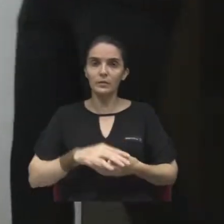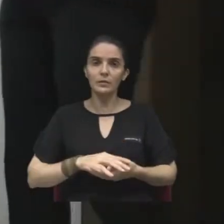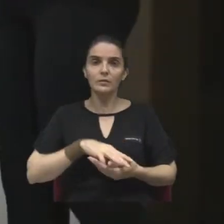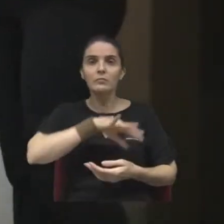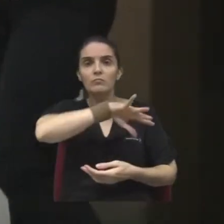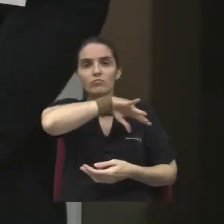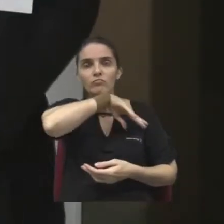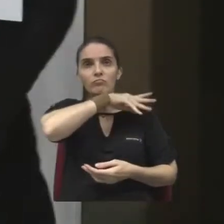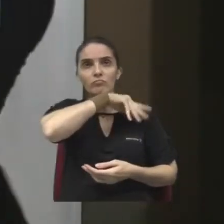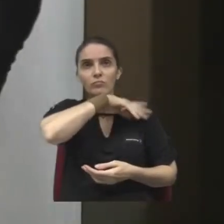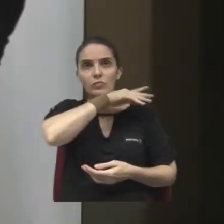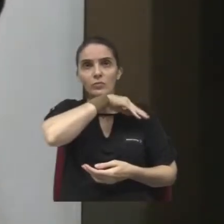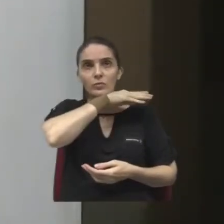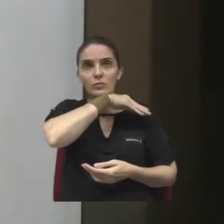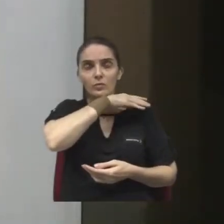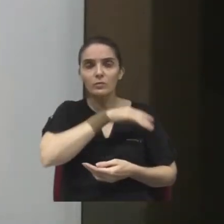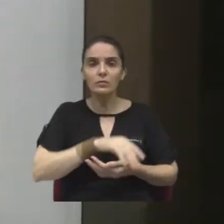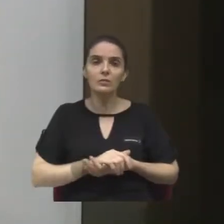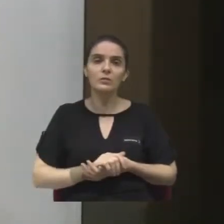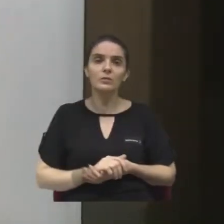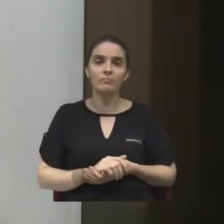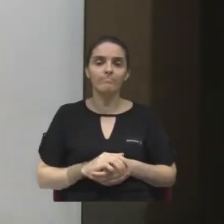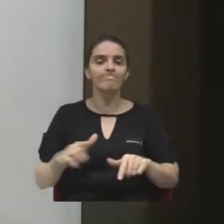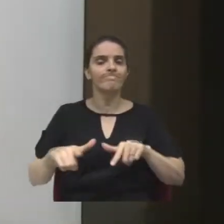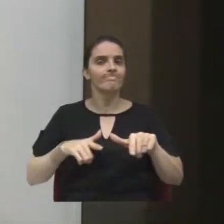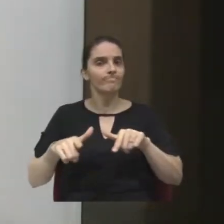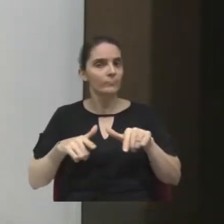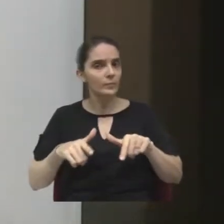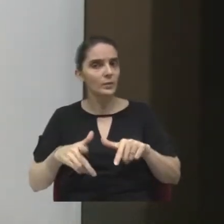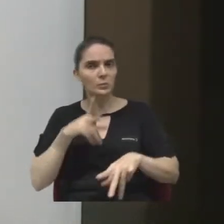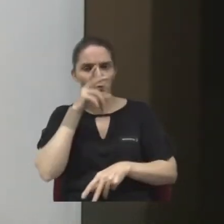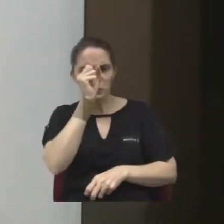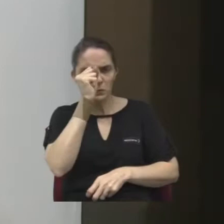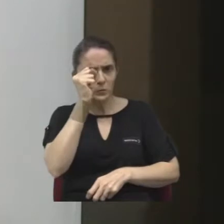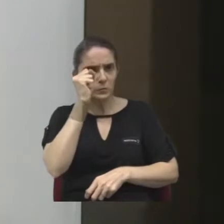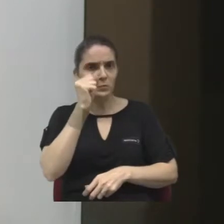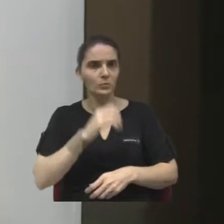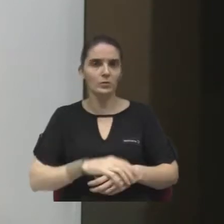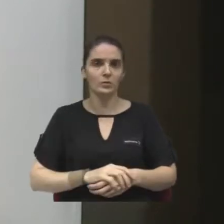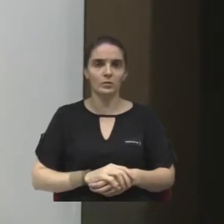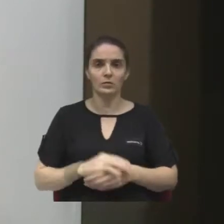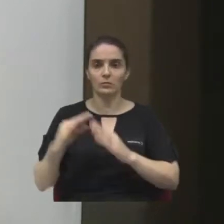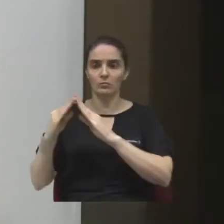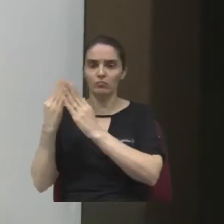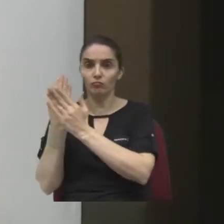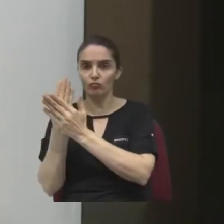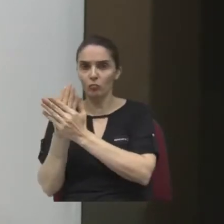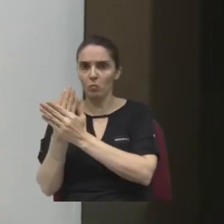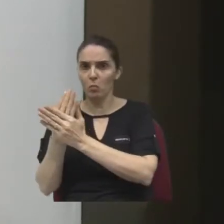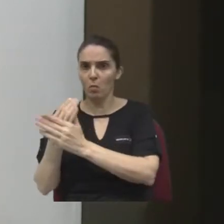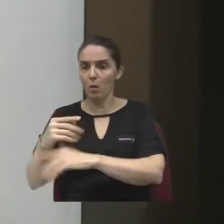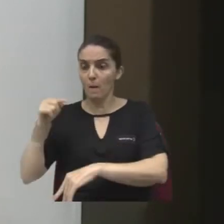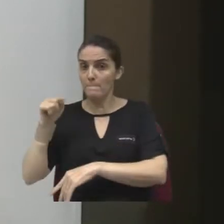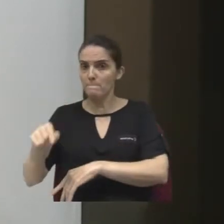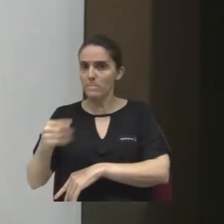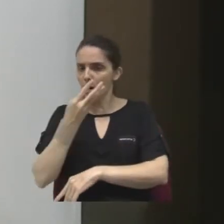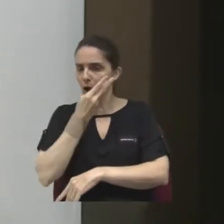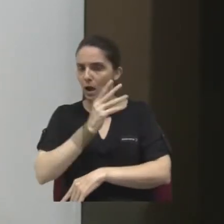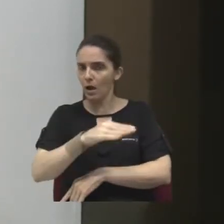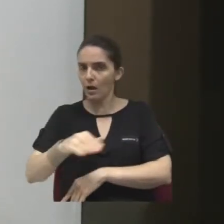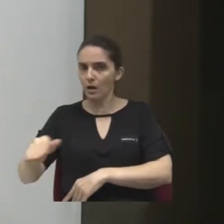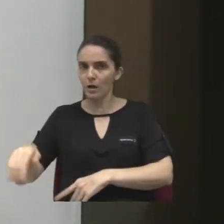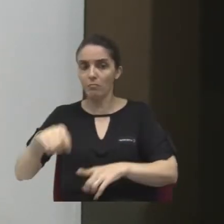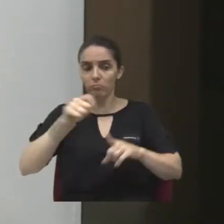um trabalho bem grande lá com as escolas, são mais de 1.000 crianças, normalmente mês, que